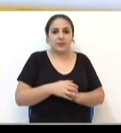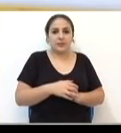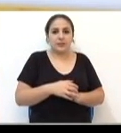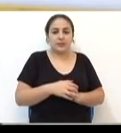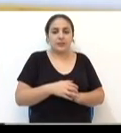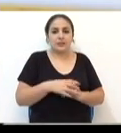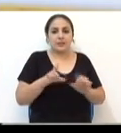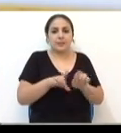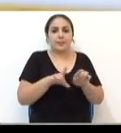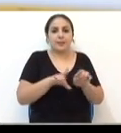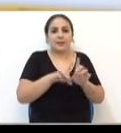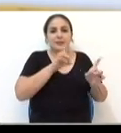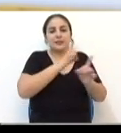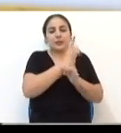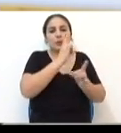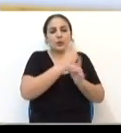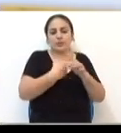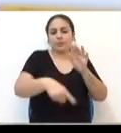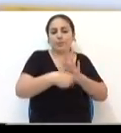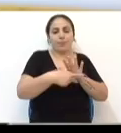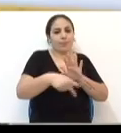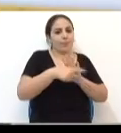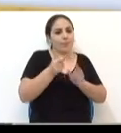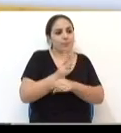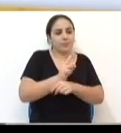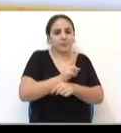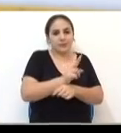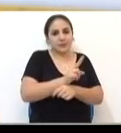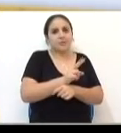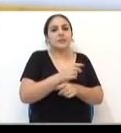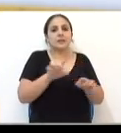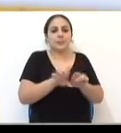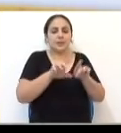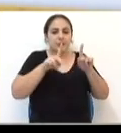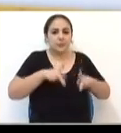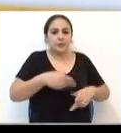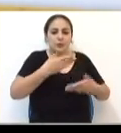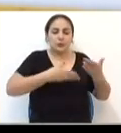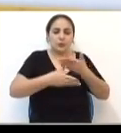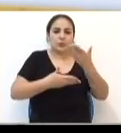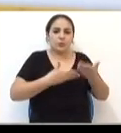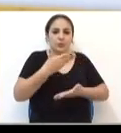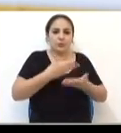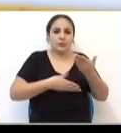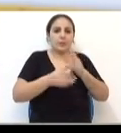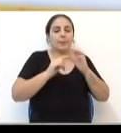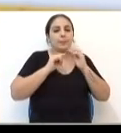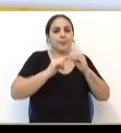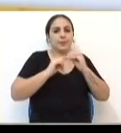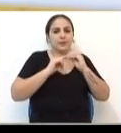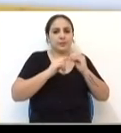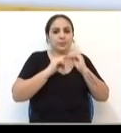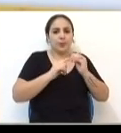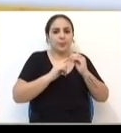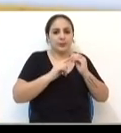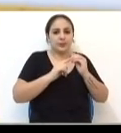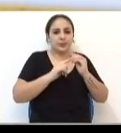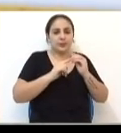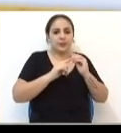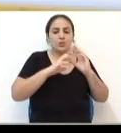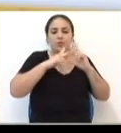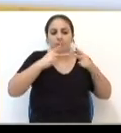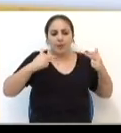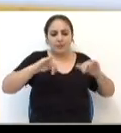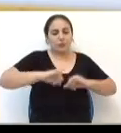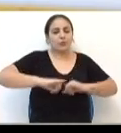se encontra a própria fiscalização quanto às pessoas envolvidas e principalmente os